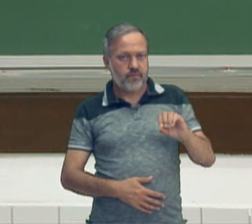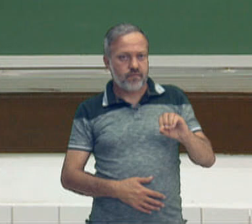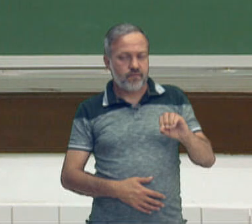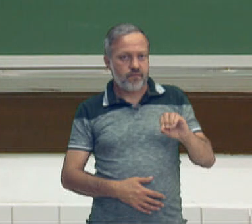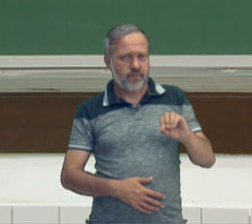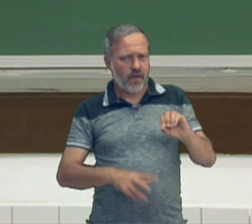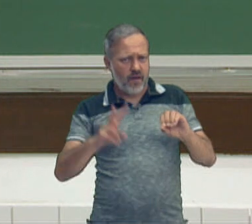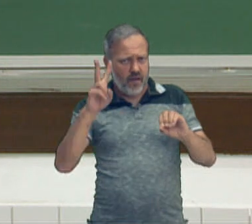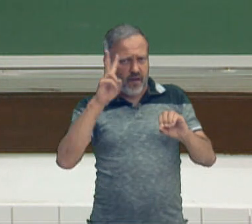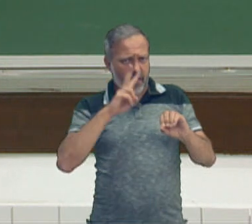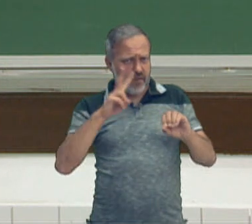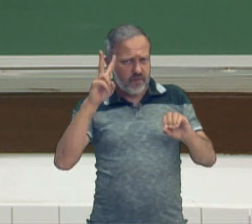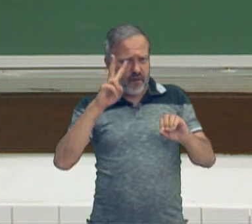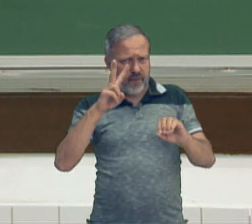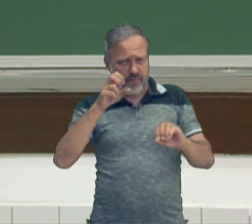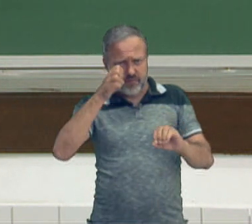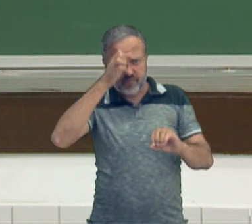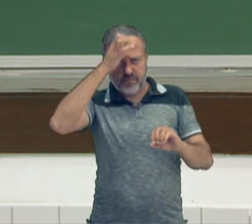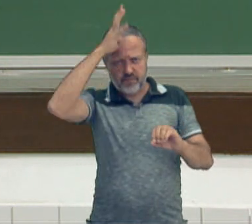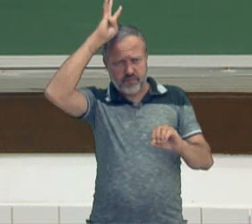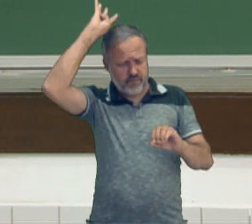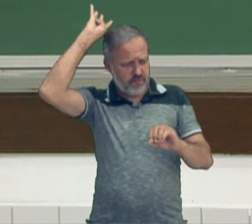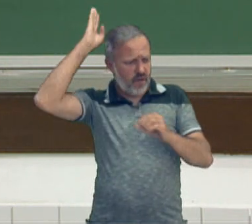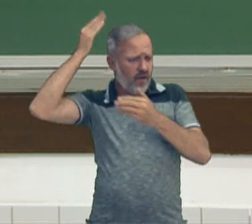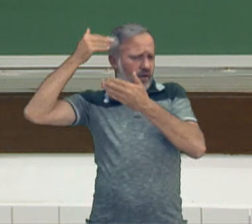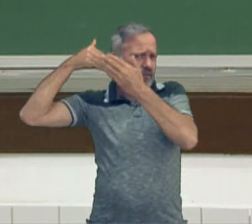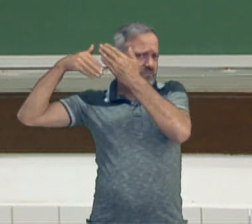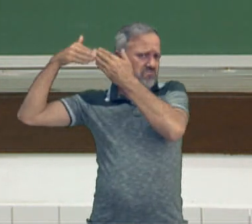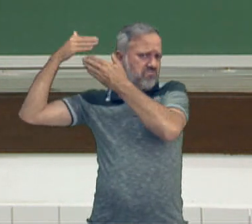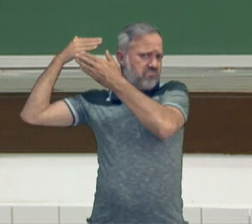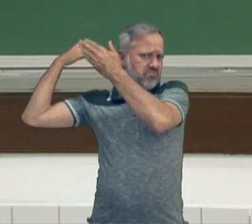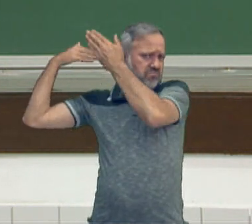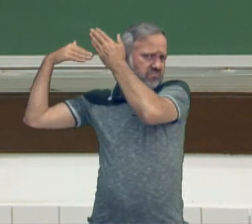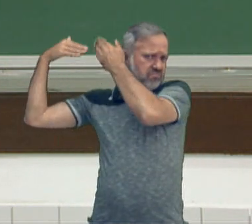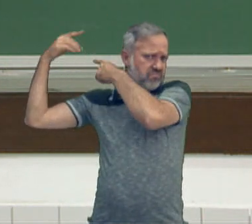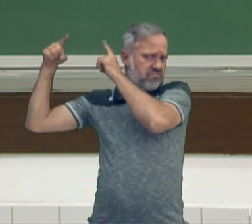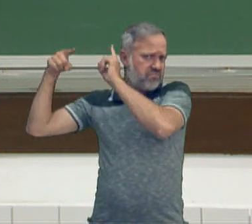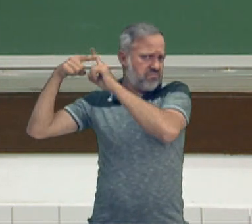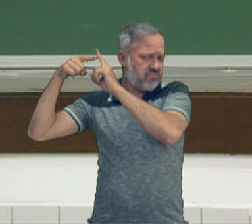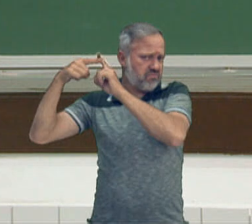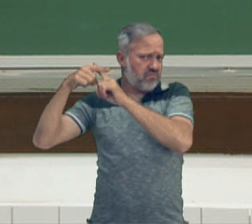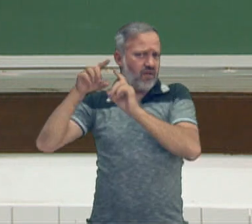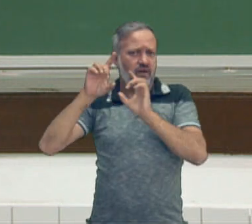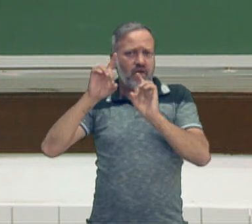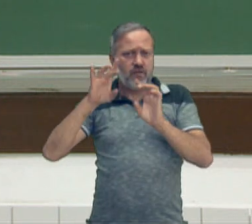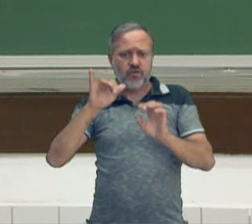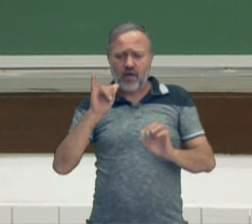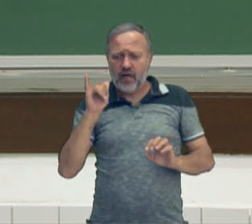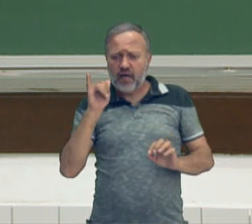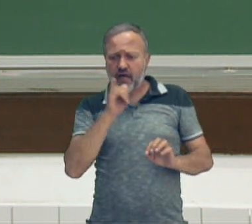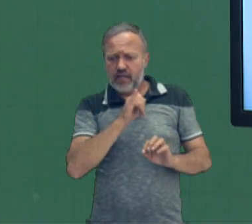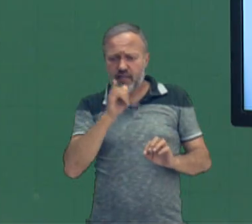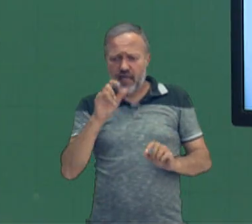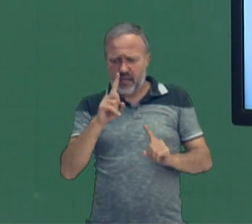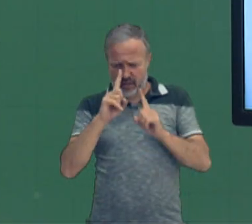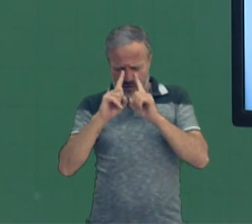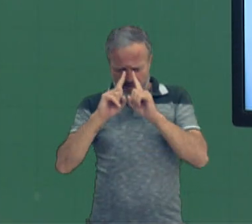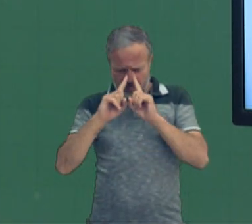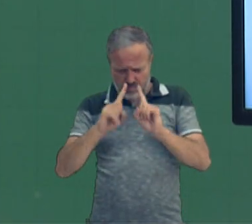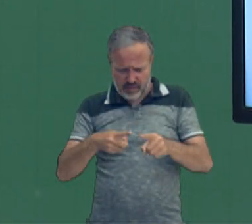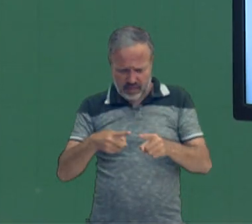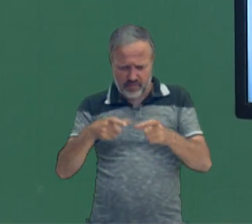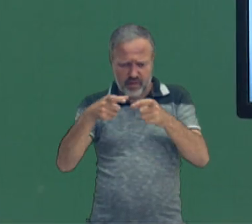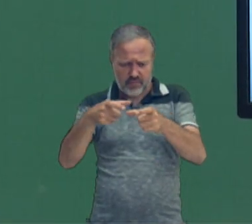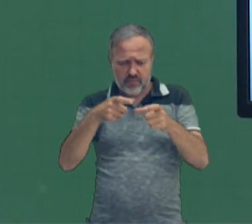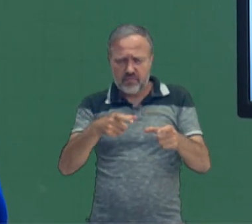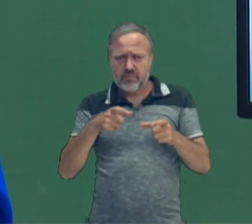mar Mediterrâneo, ele era de domínio da Itália. Portanto, somente os italianos é que dominavam aquela